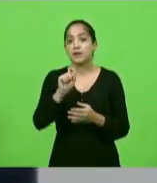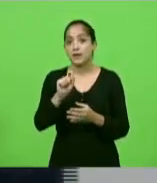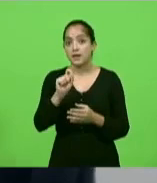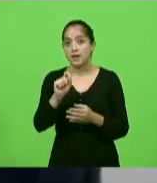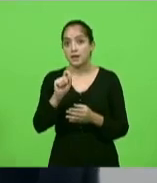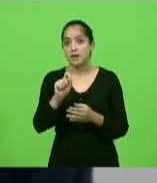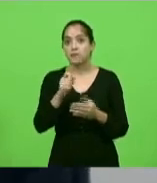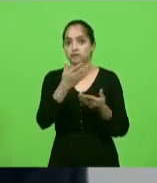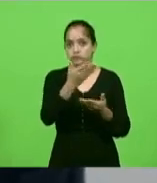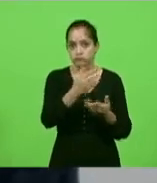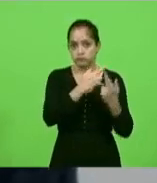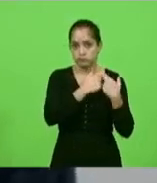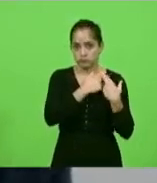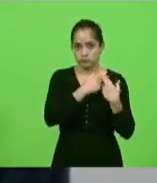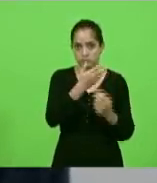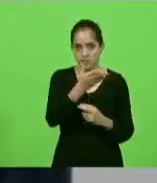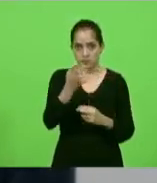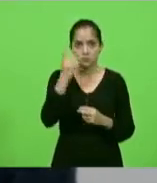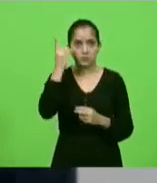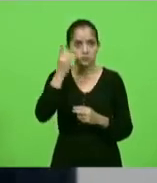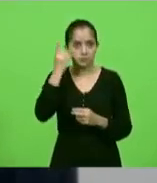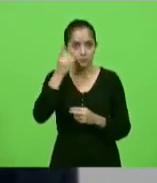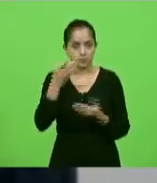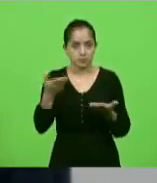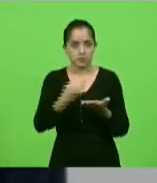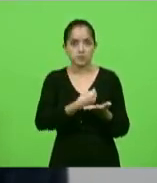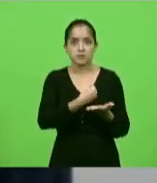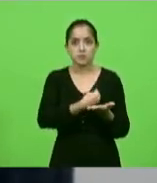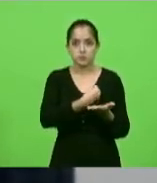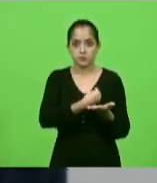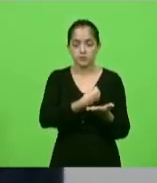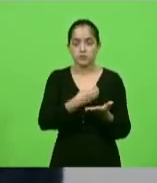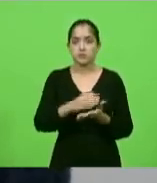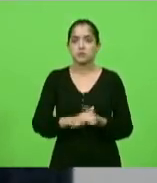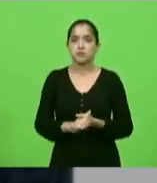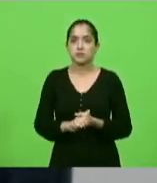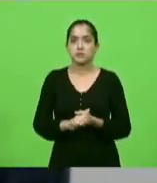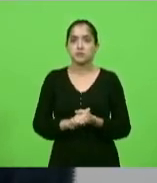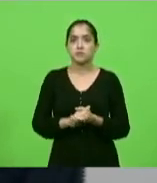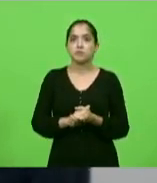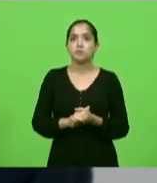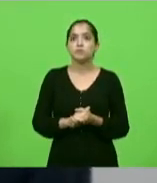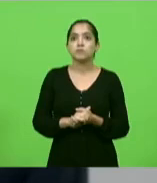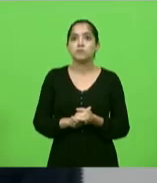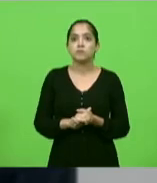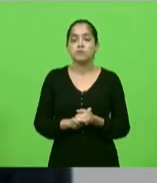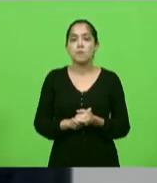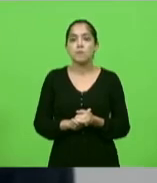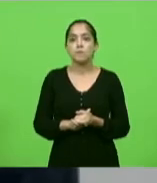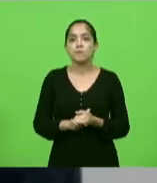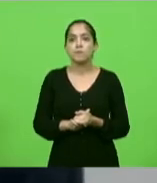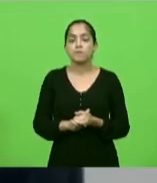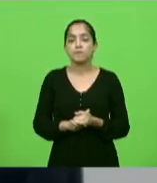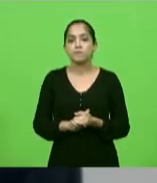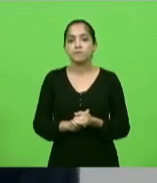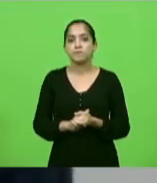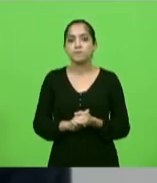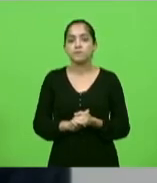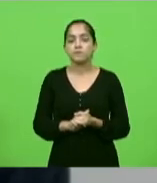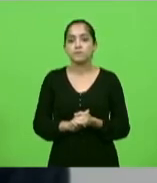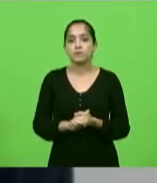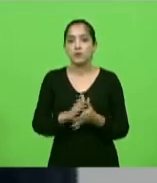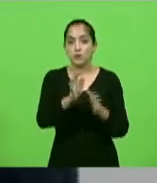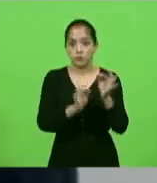reservado aos excelentíssimos senhores deputados aqui presentes. A mim toca, por exclusão e por formação,